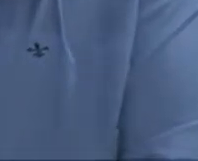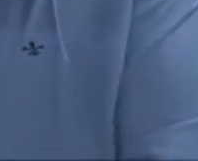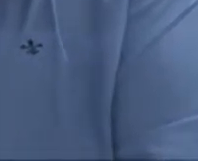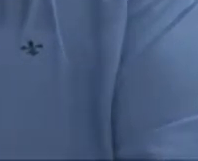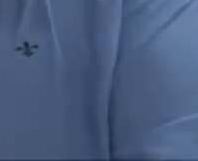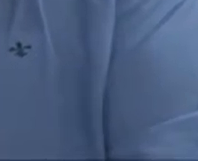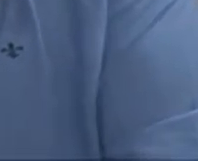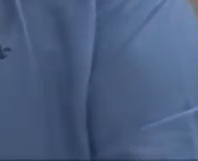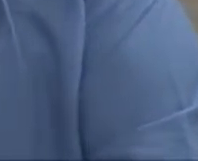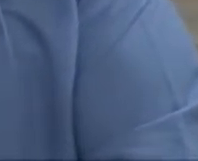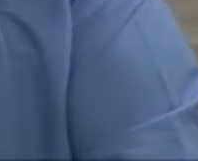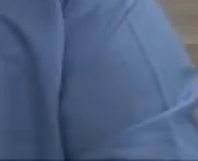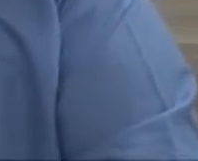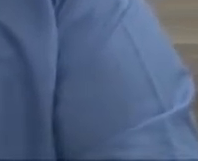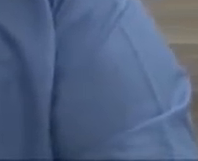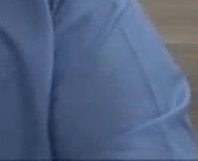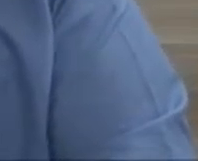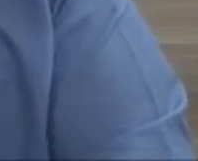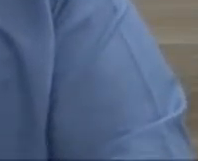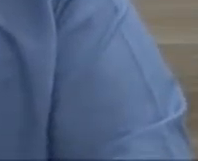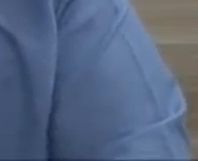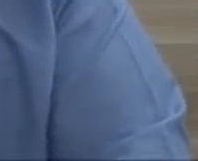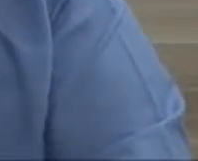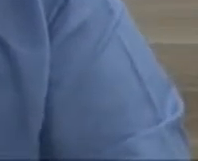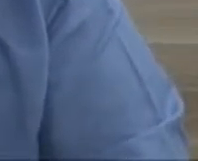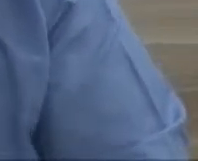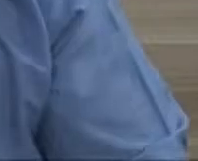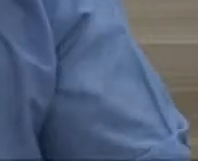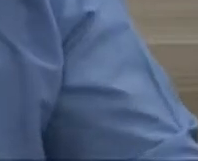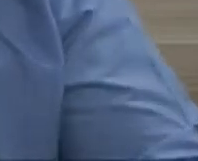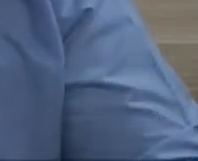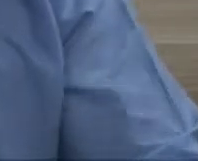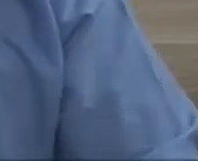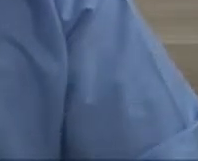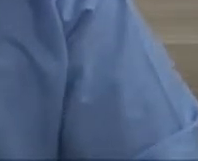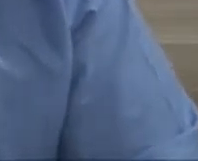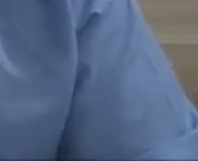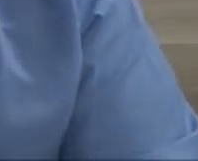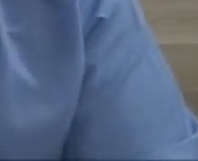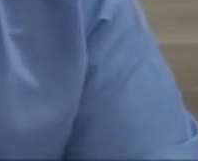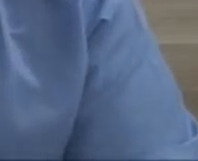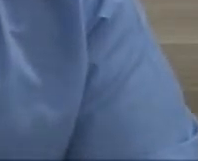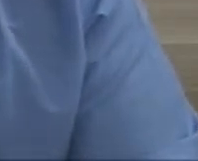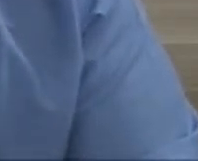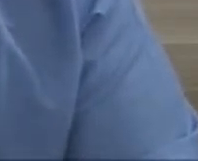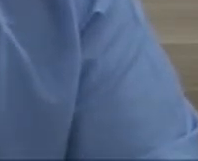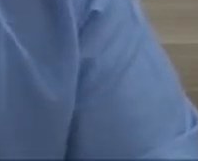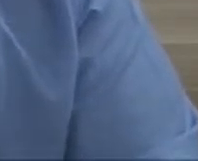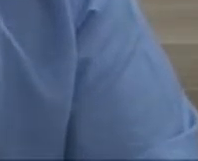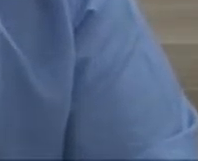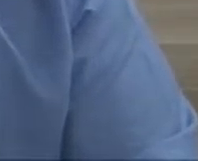que o secretário convocado a vir prestar esclarecimentos, ele tem obrigação